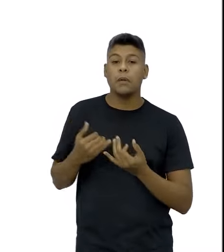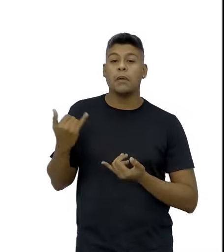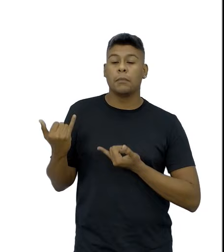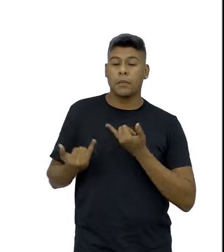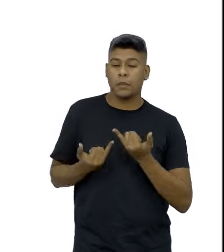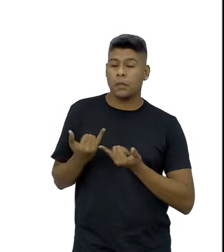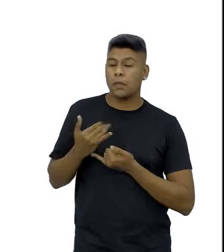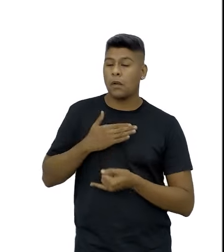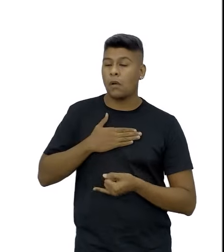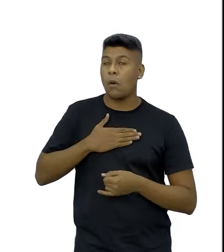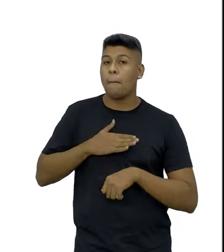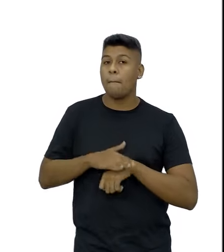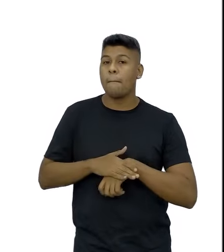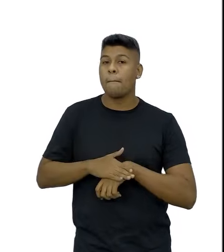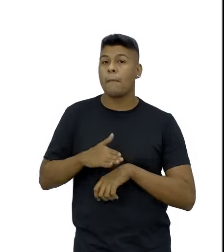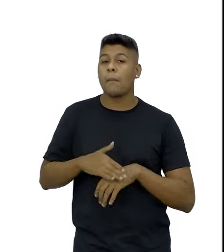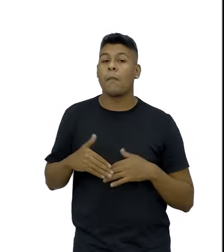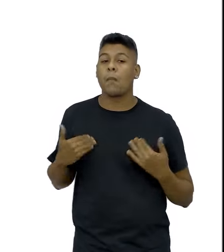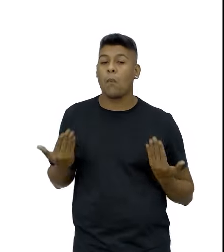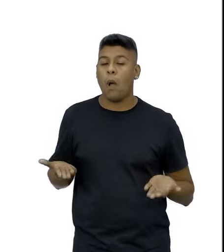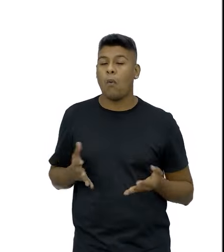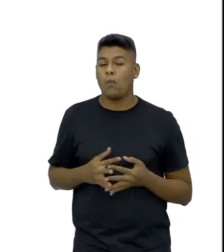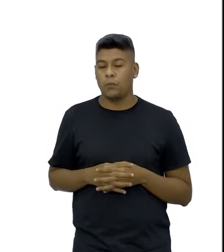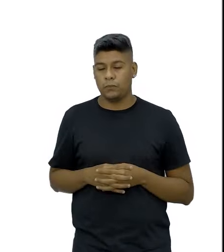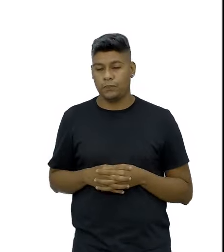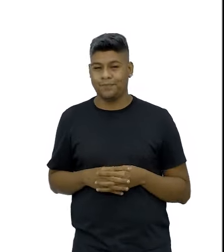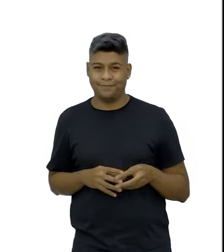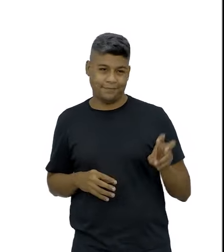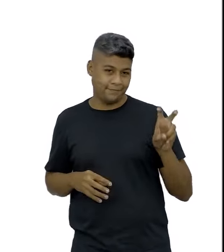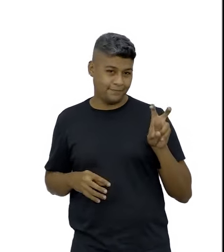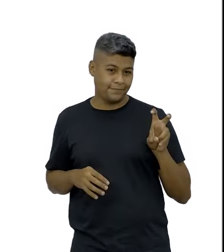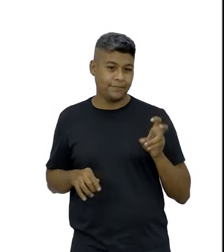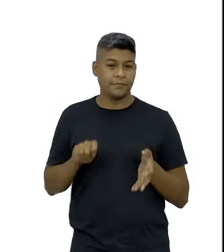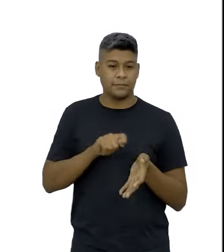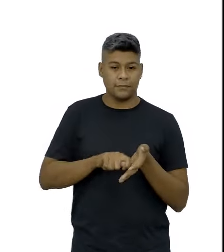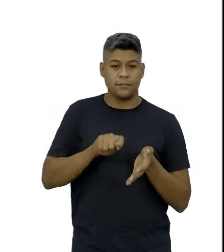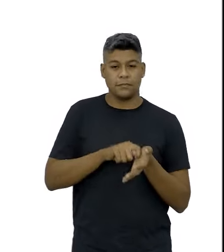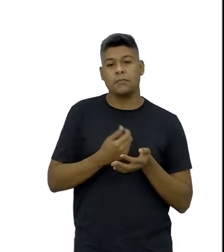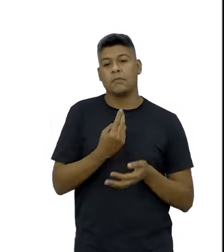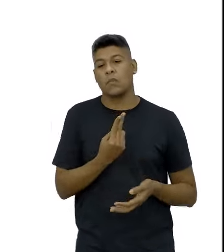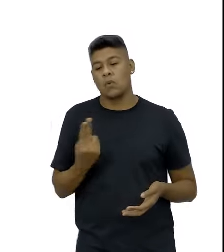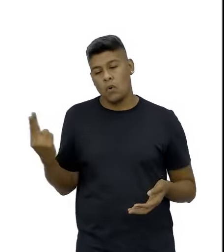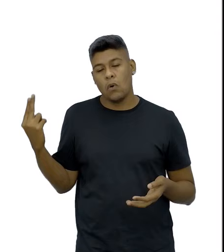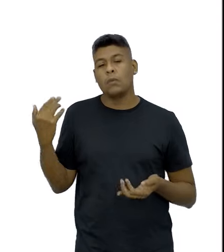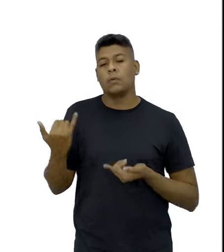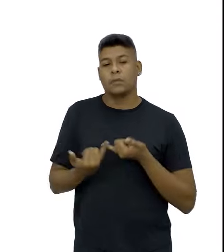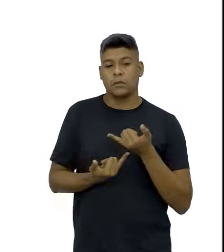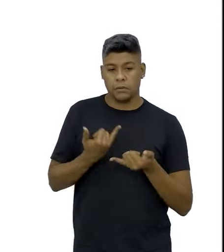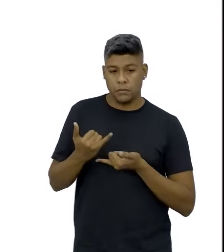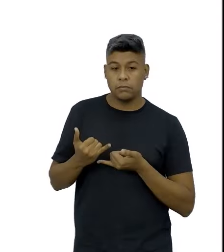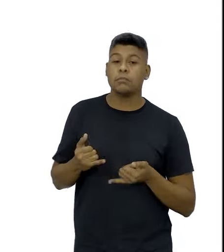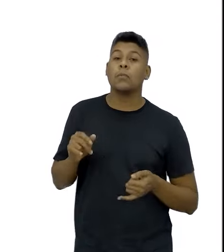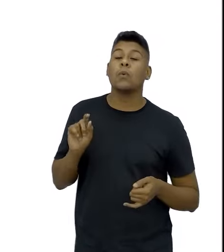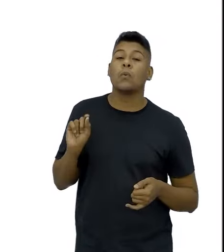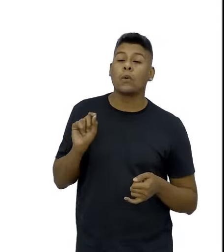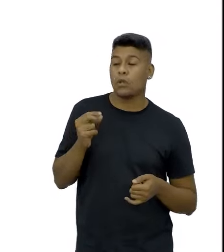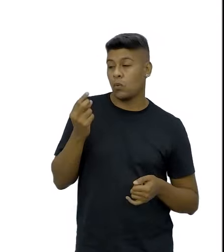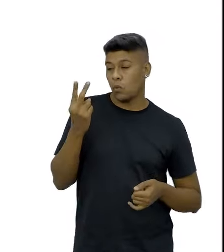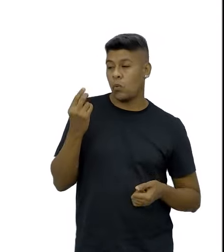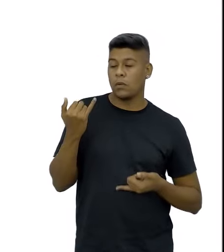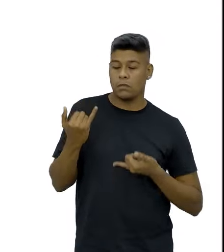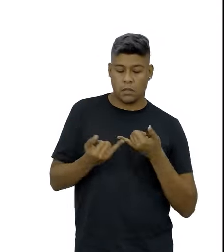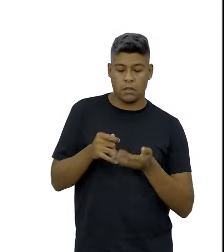brincadeiras preferidas deles. Na aula 5, a escrita do nome das brincadeiras. Eles escreverão o nome de